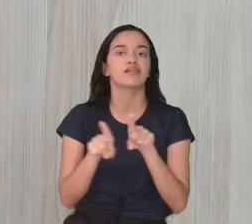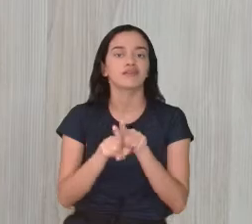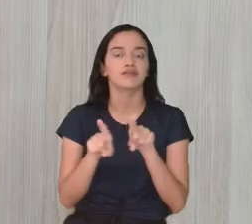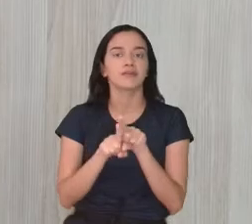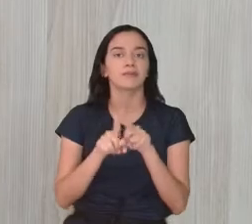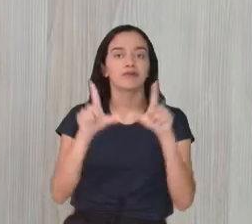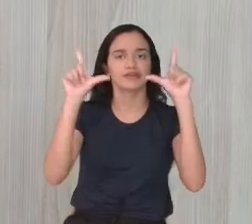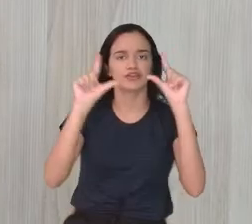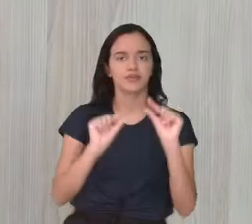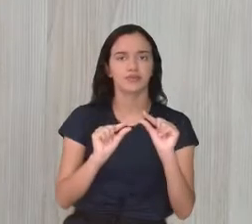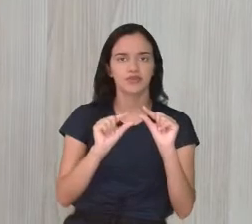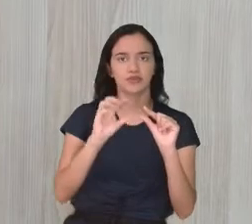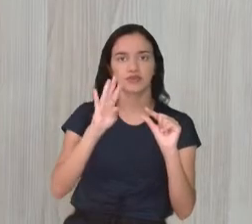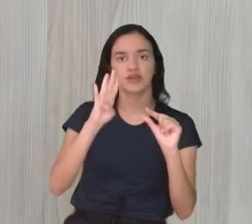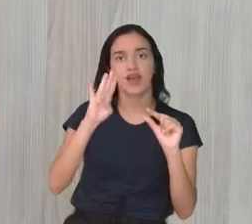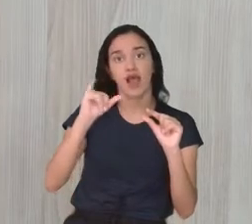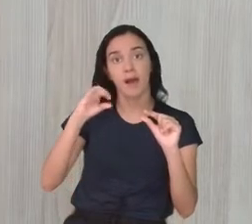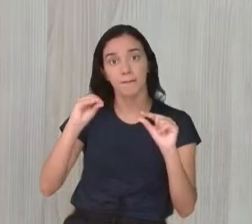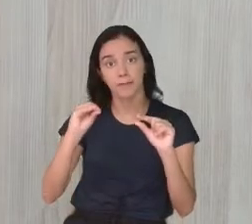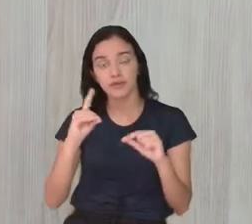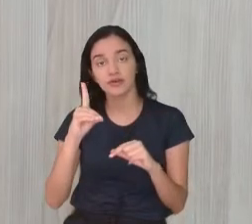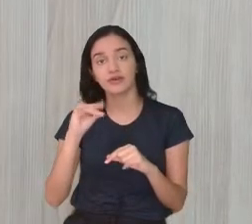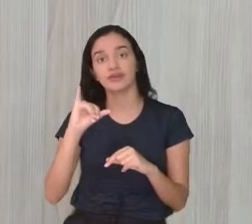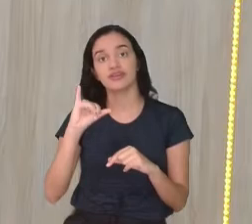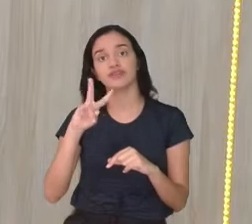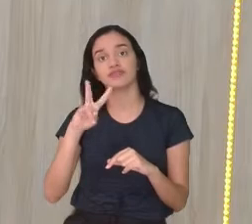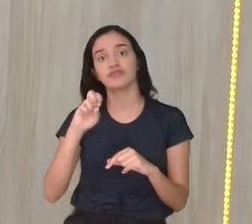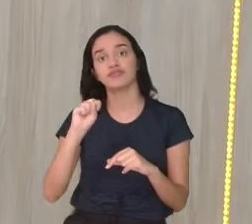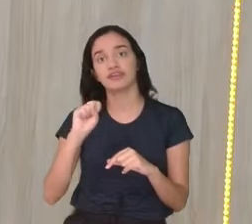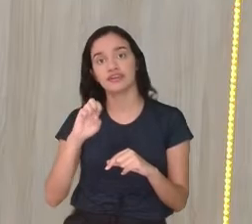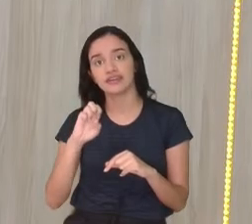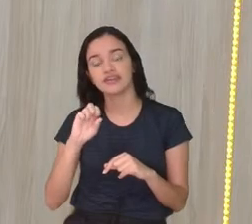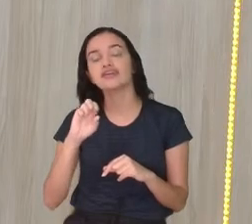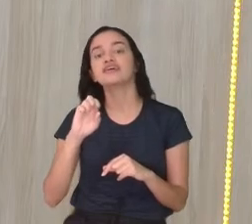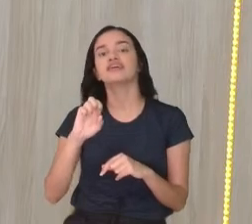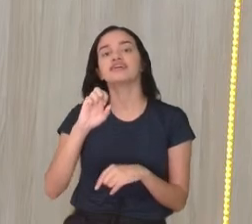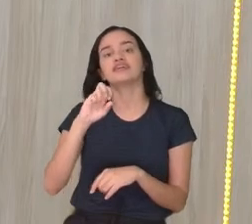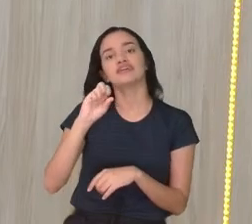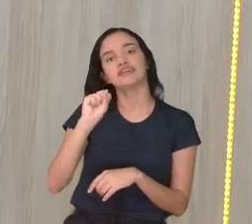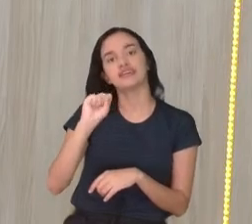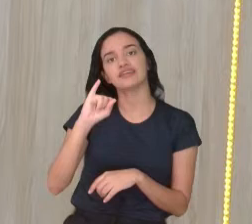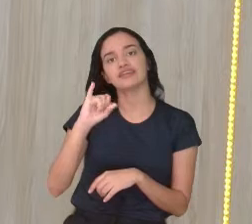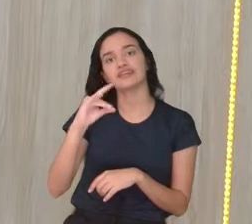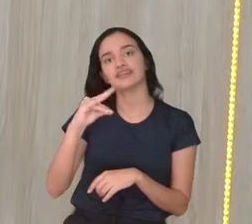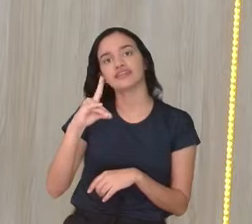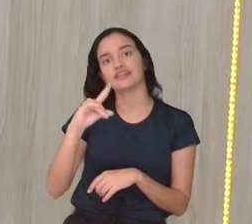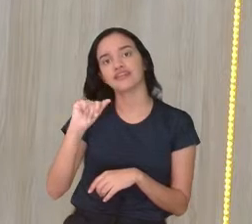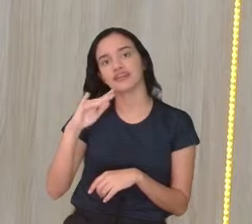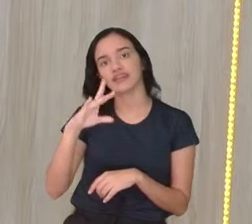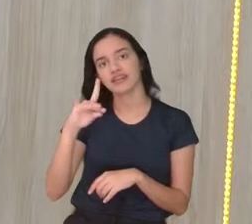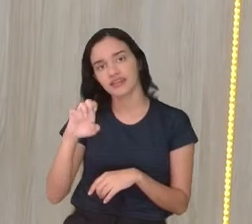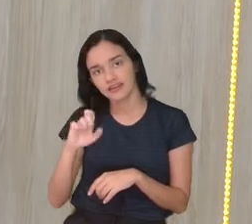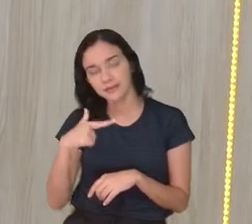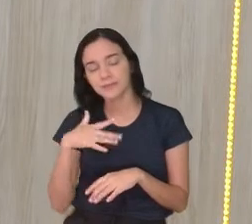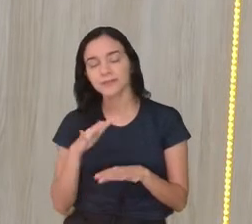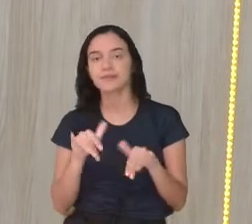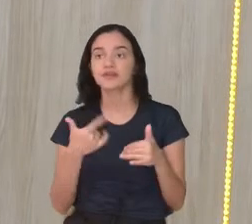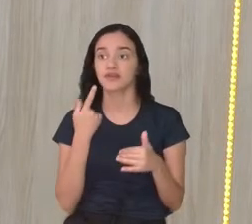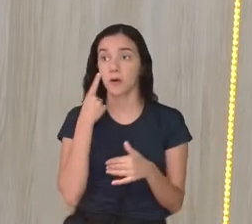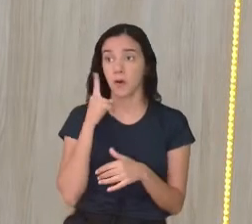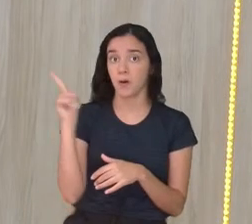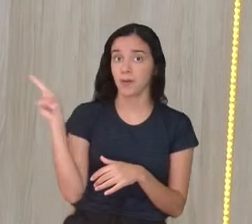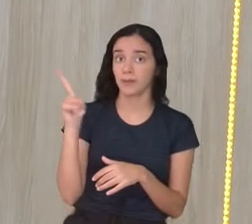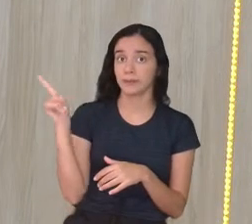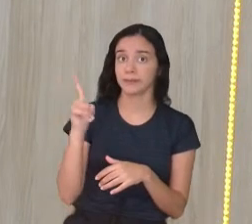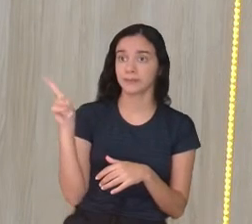a biodiversidade, beleza? Show de bola, pessoal. Fica ligado aí, beleza? Aí a gente chama, né? Essa linha